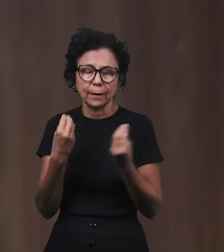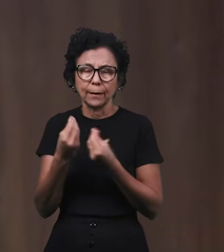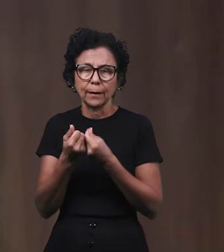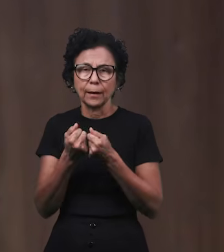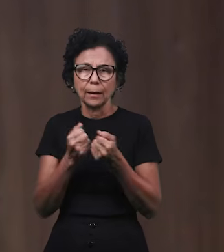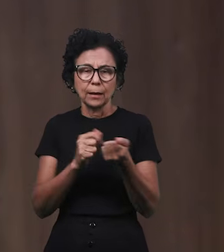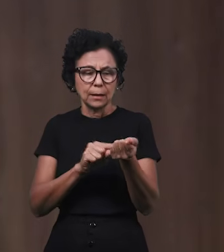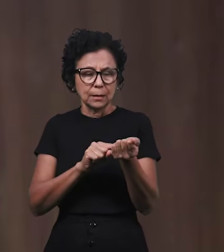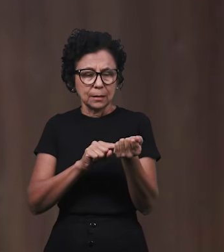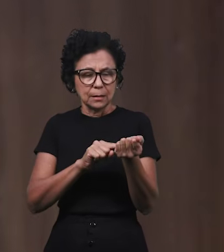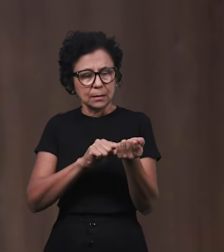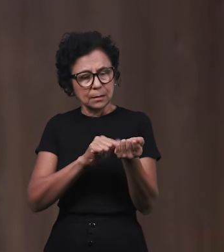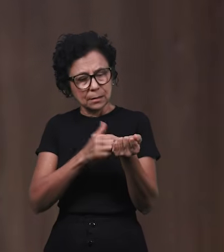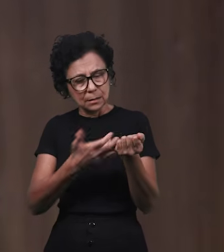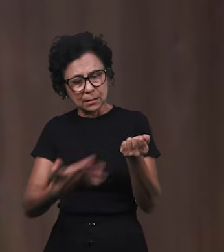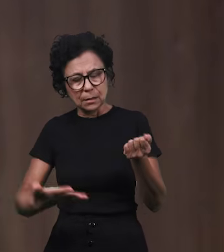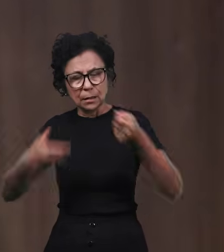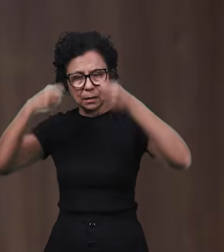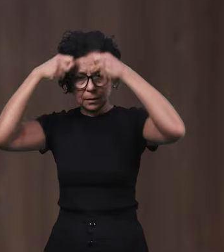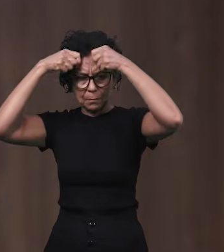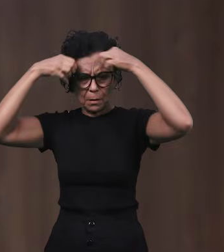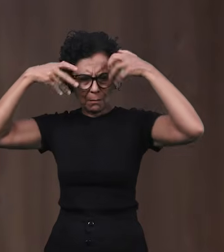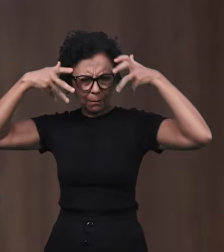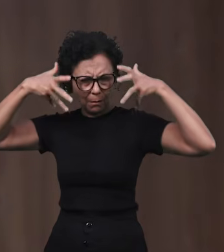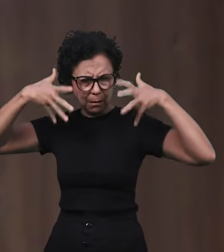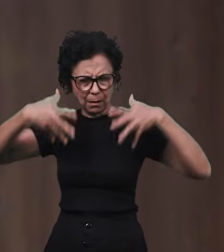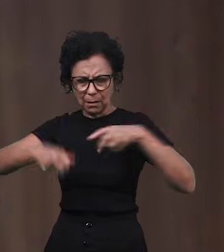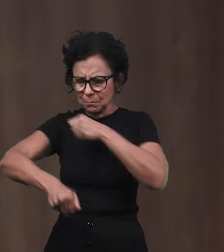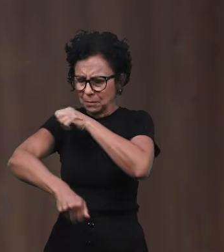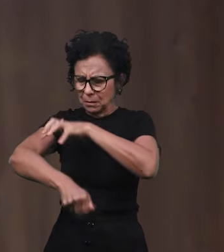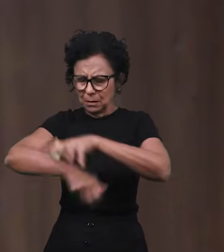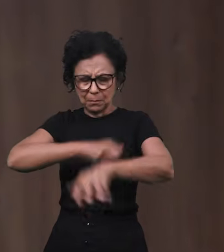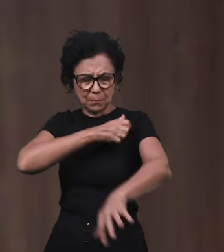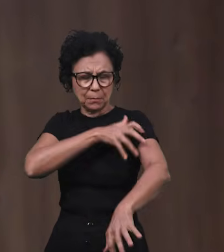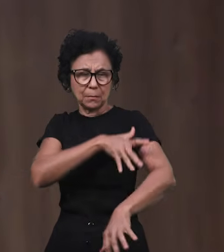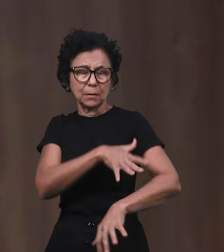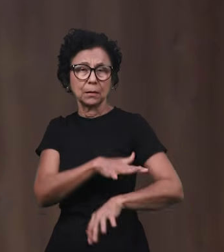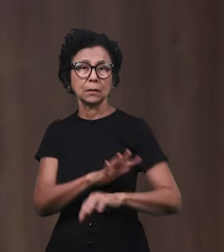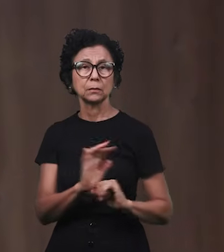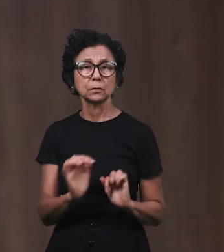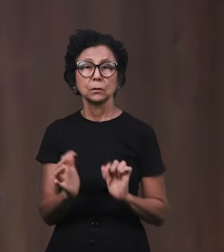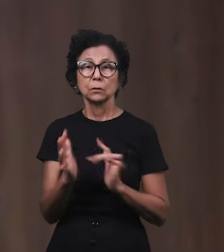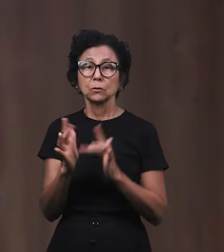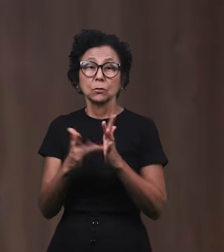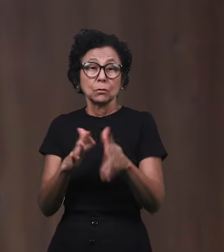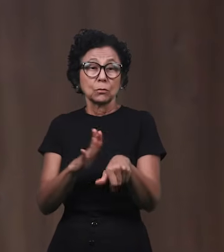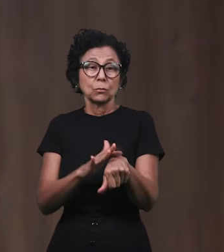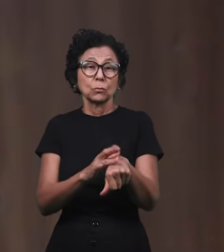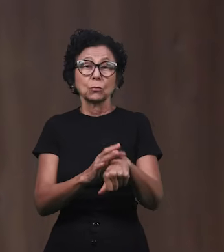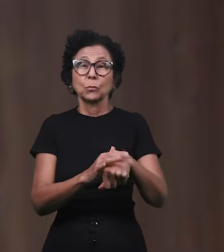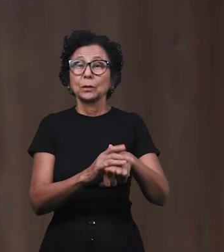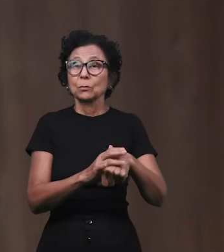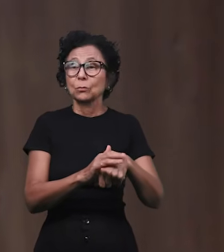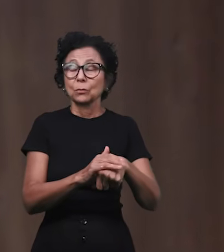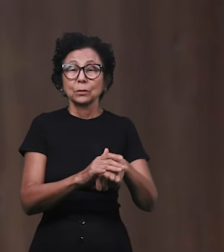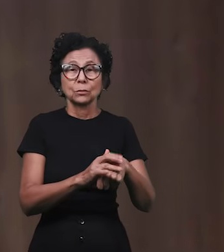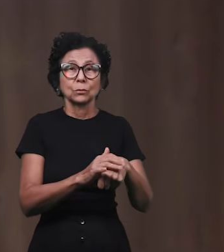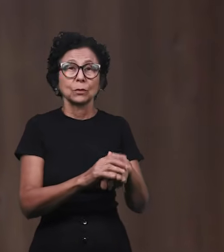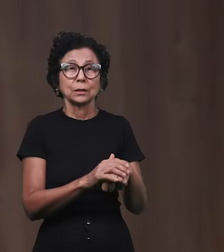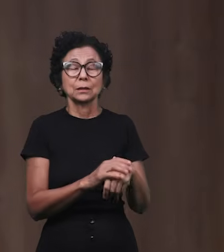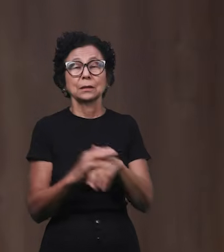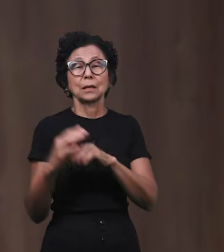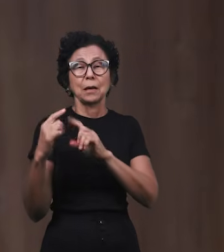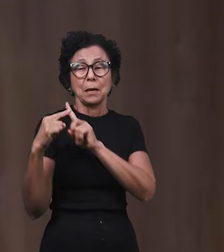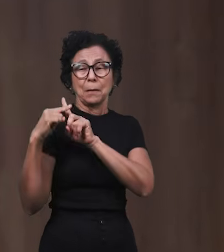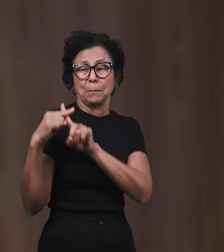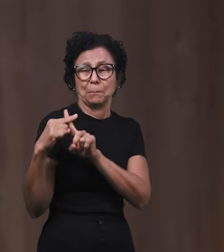transpirado sangue, né? Anteriormente, orando ali no Getsêmani, então ele estava enfermo, ele estava doente, então naquele momento que ele estava andando, carregando